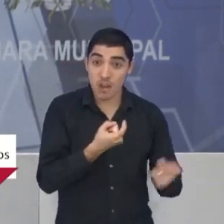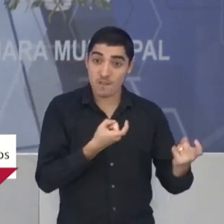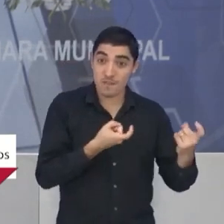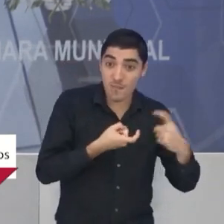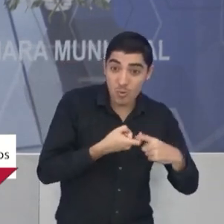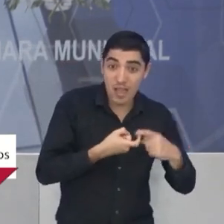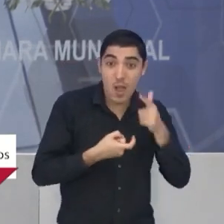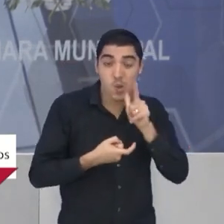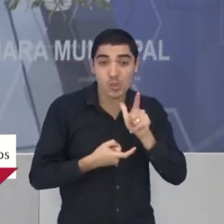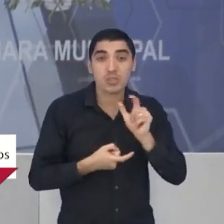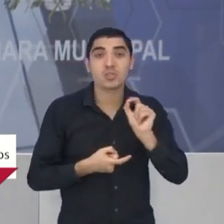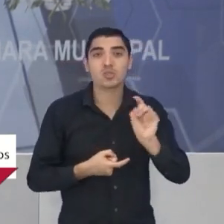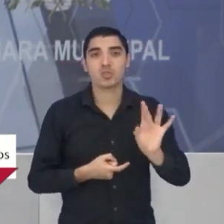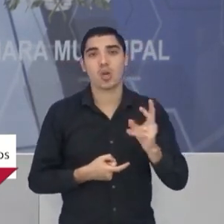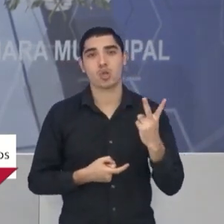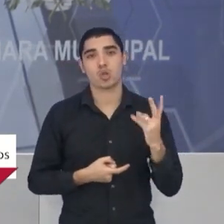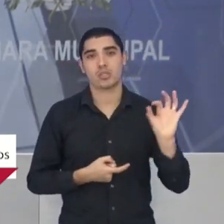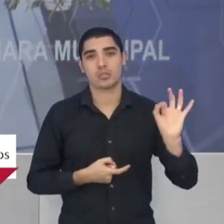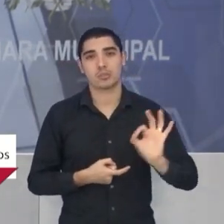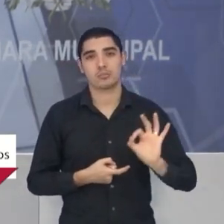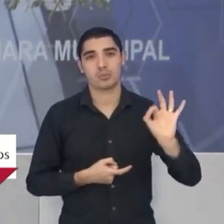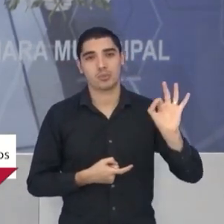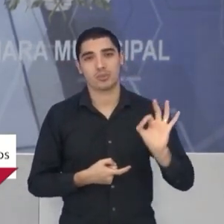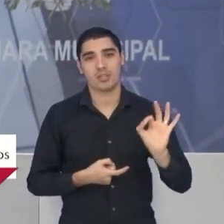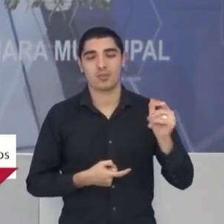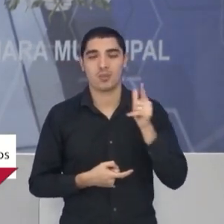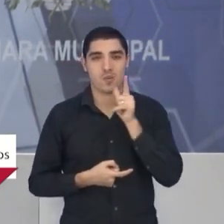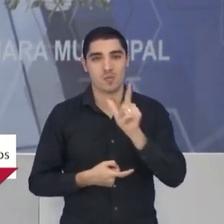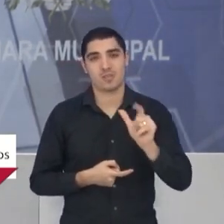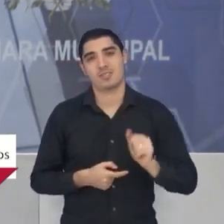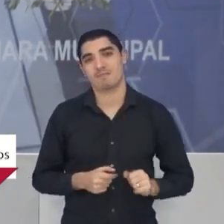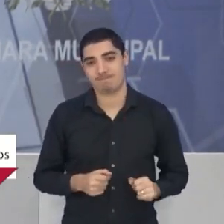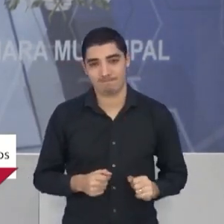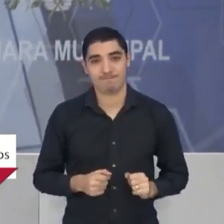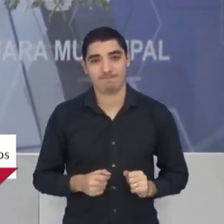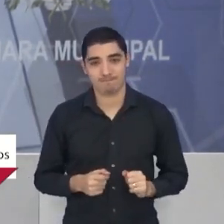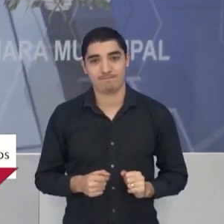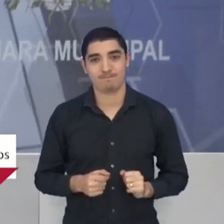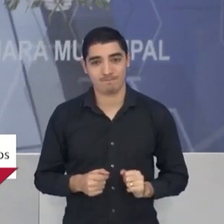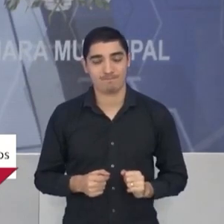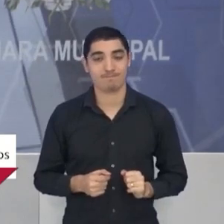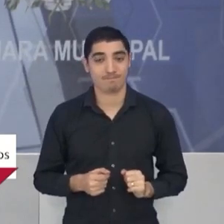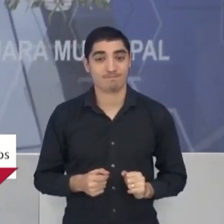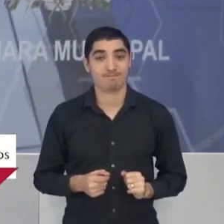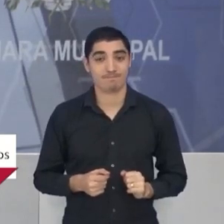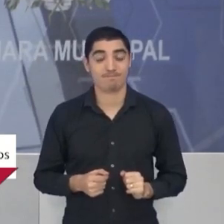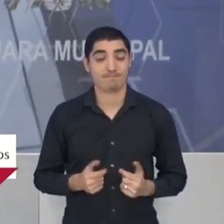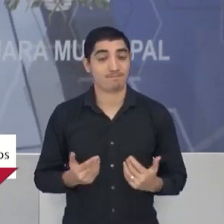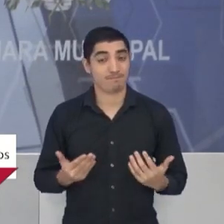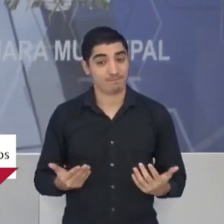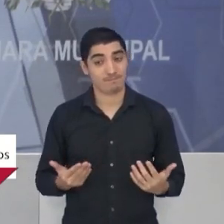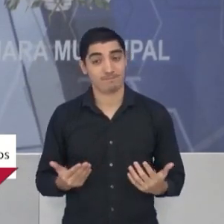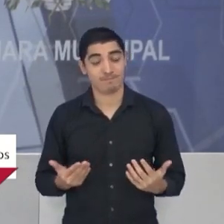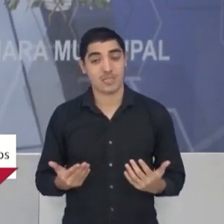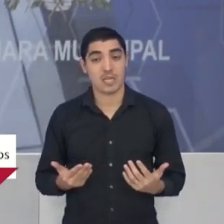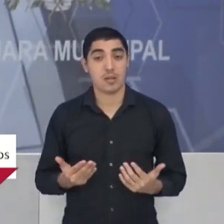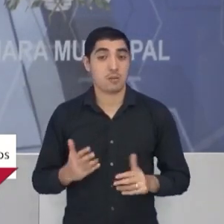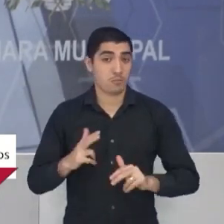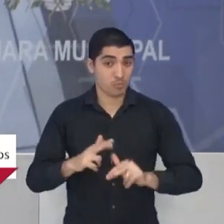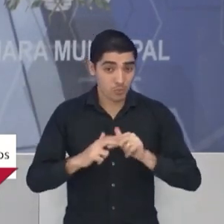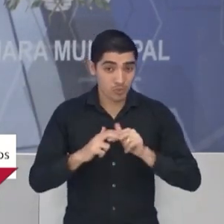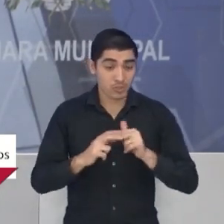2% dos recursos que estavam em litígio nesses processos não